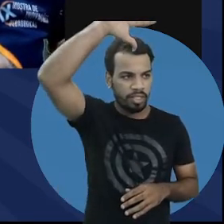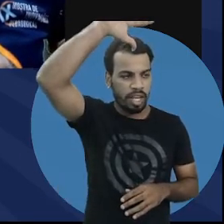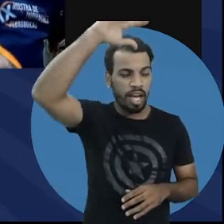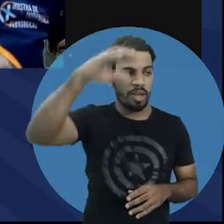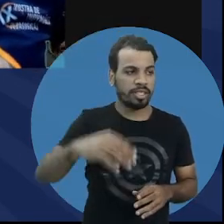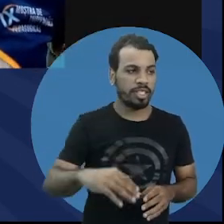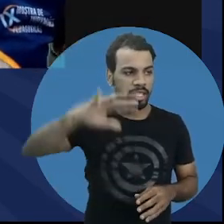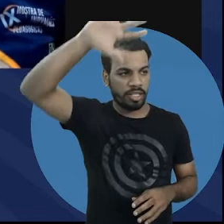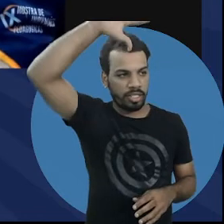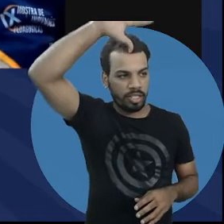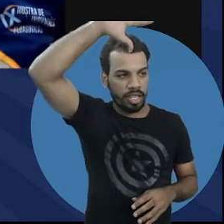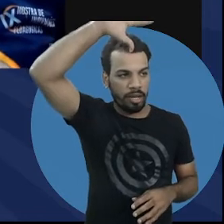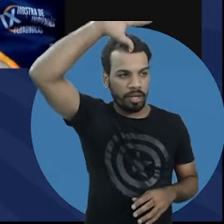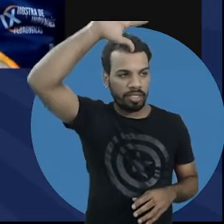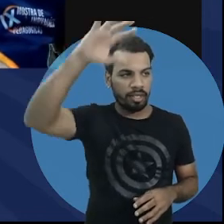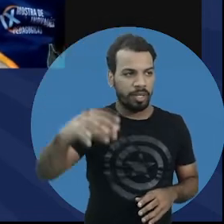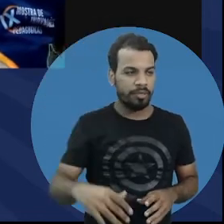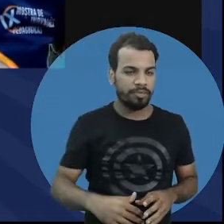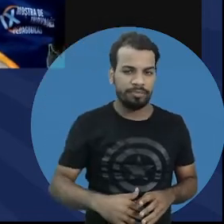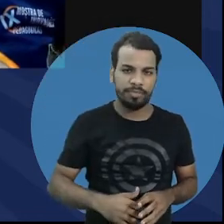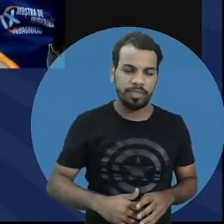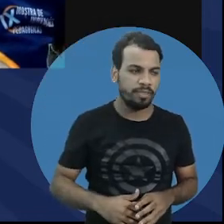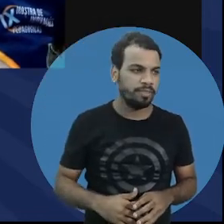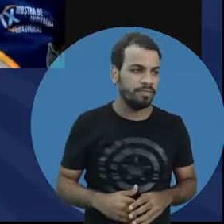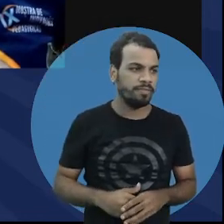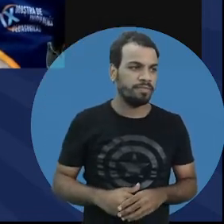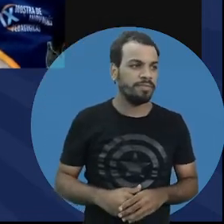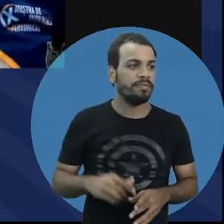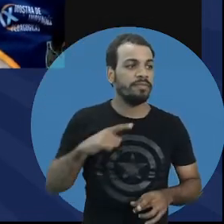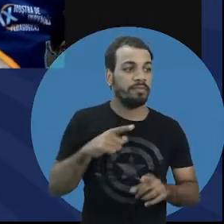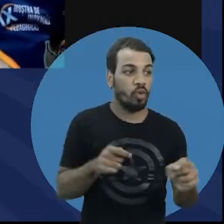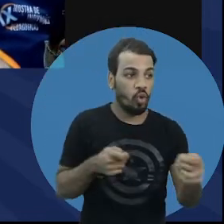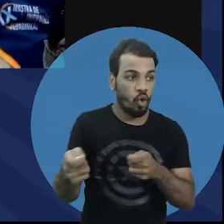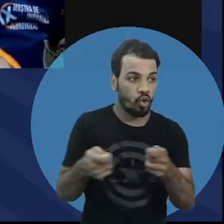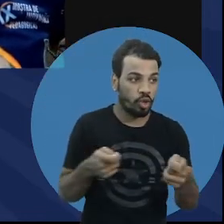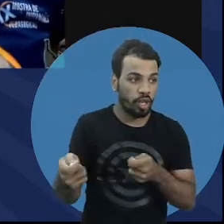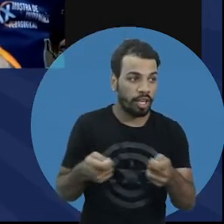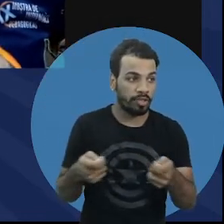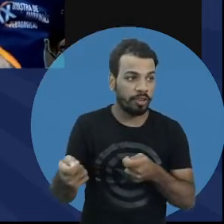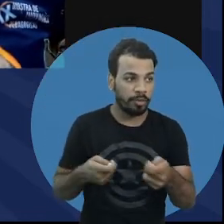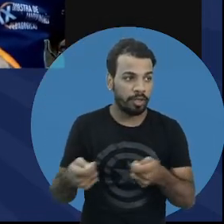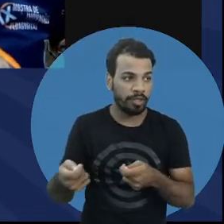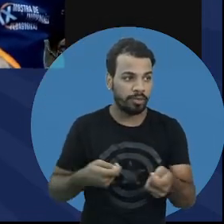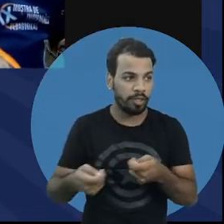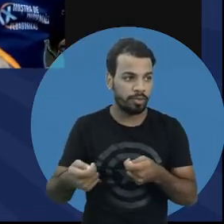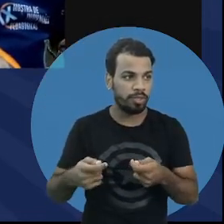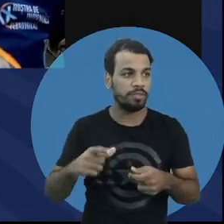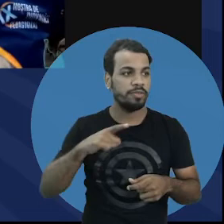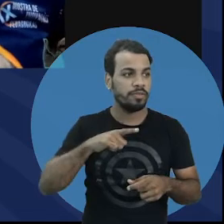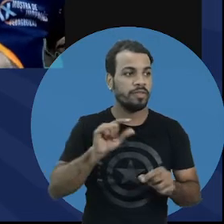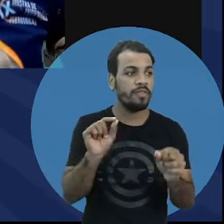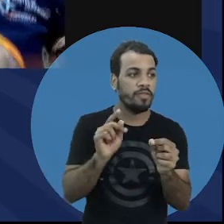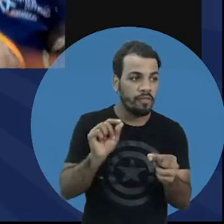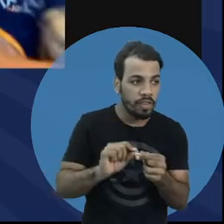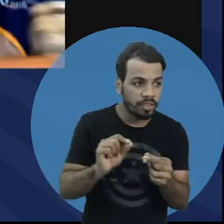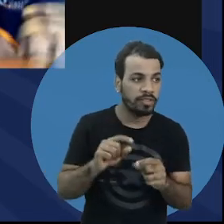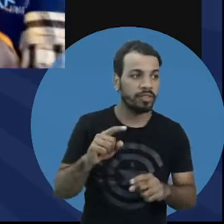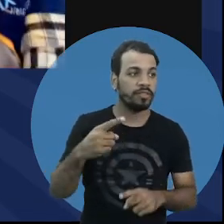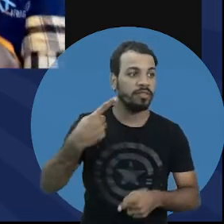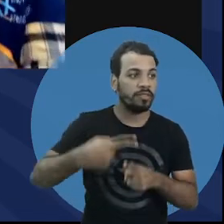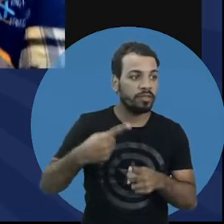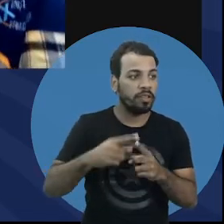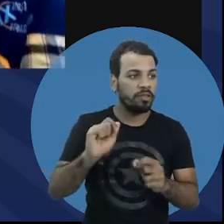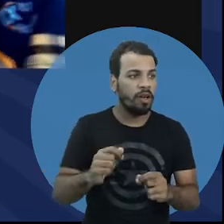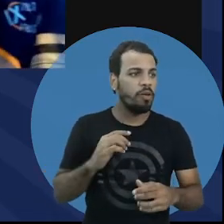de algo que realmente ajudasse a gente a ter um controle no nosso dia a dia, né? Porque a gente